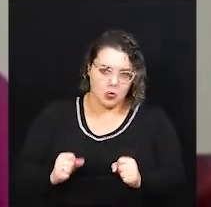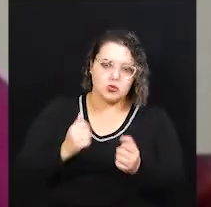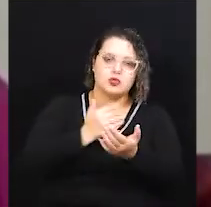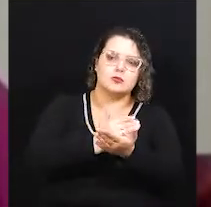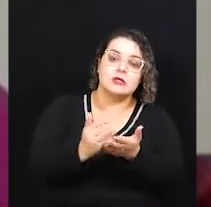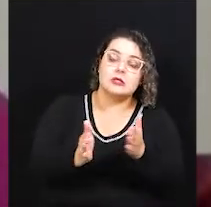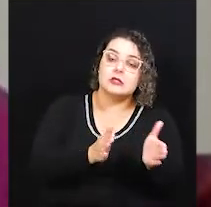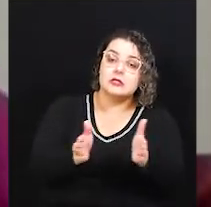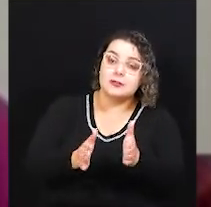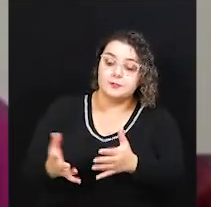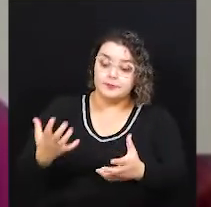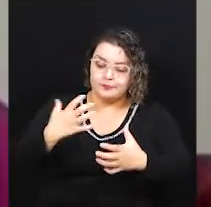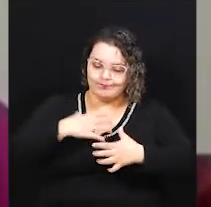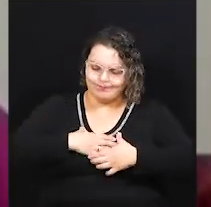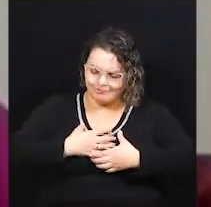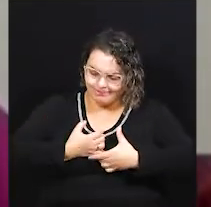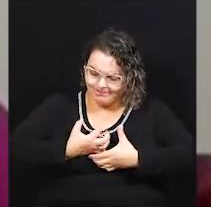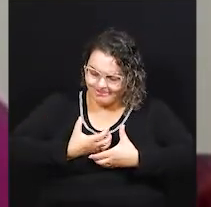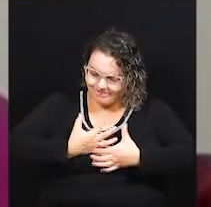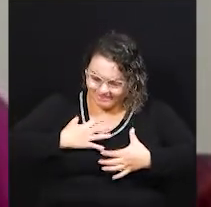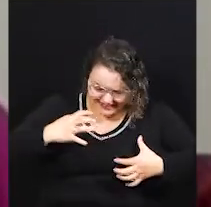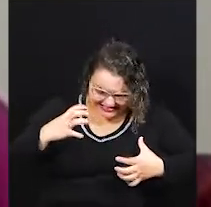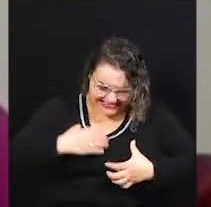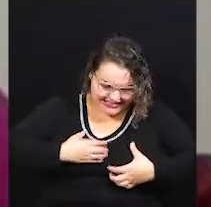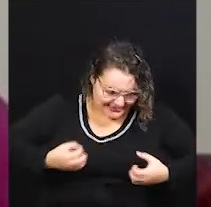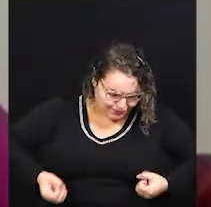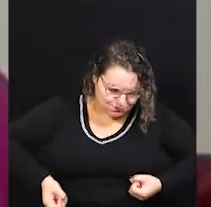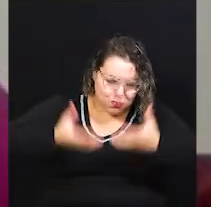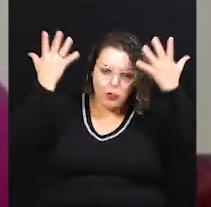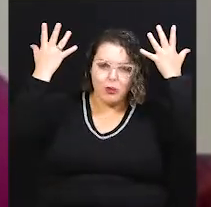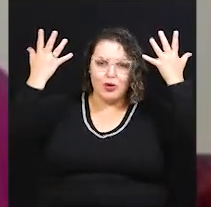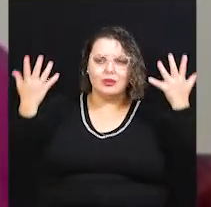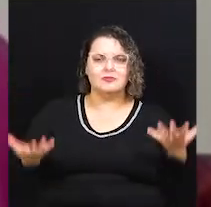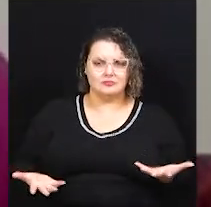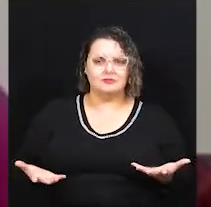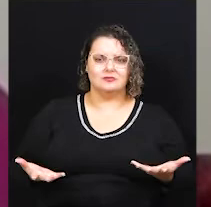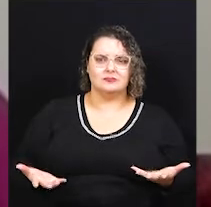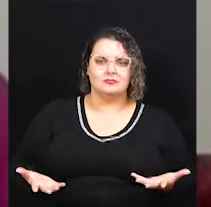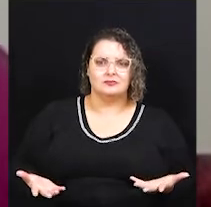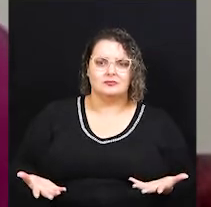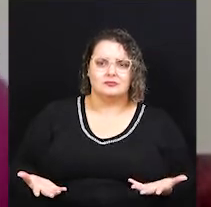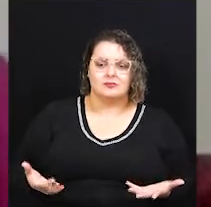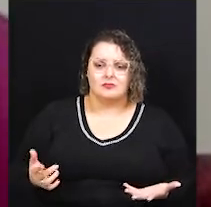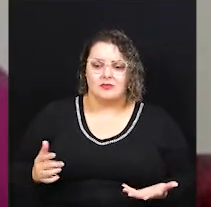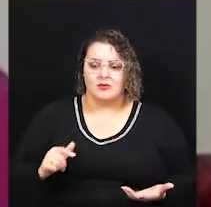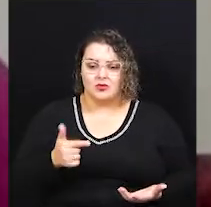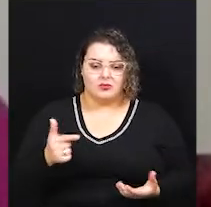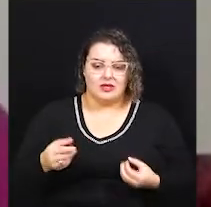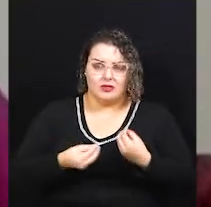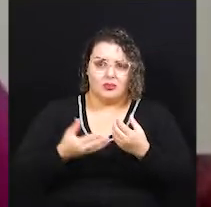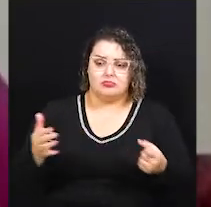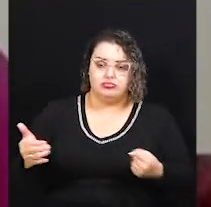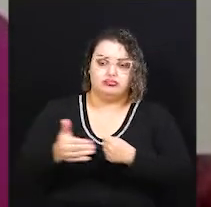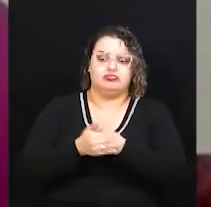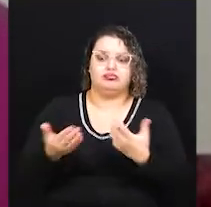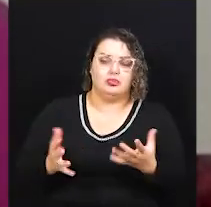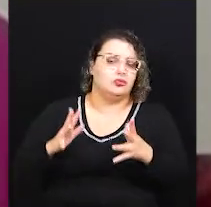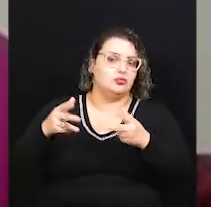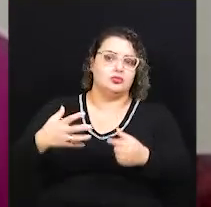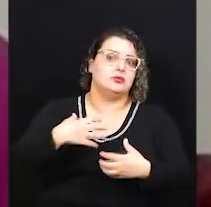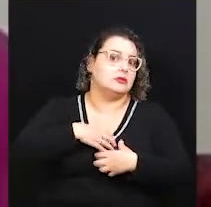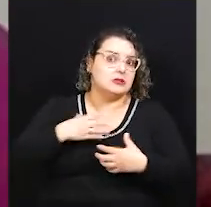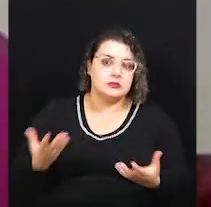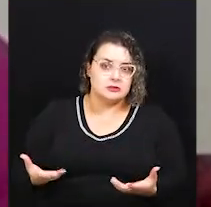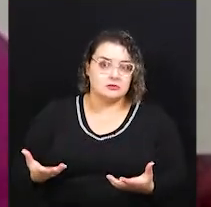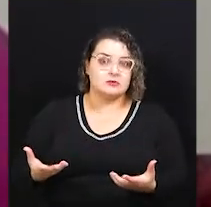começar, nesse momento que as emoções afloram, que os sentimentos vêm tudo, pipoca, porque pipoca mesmo, não dá muito para reprimir aquilo tudo que ele